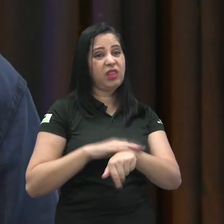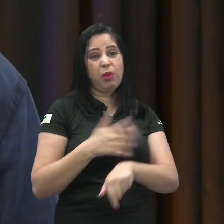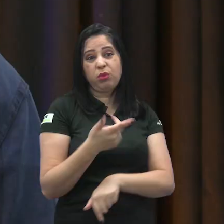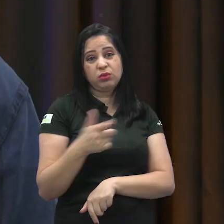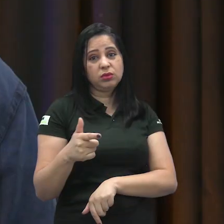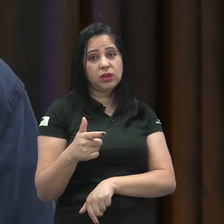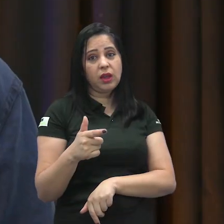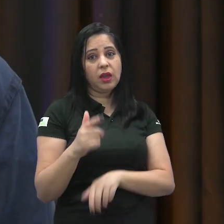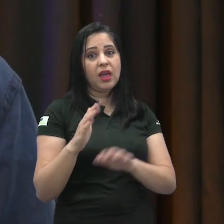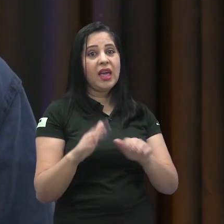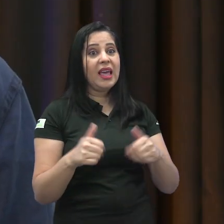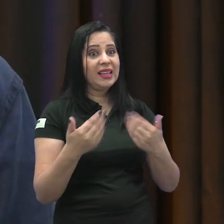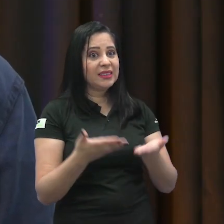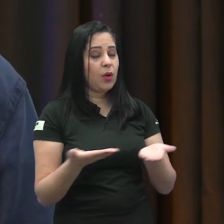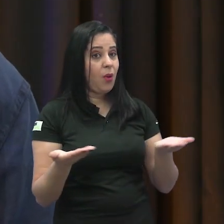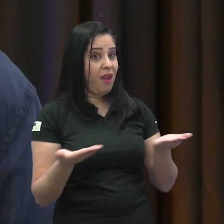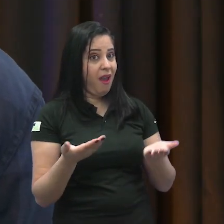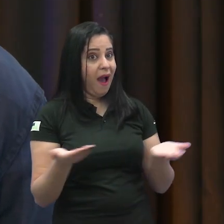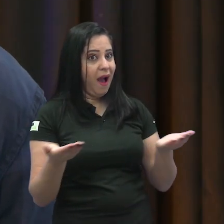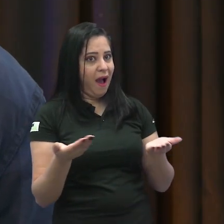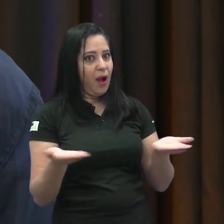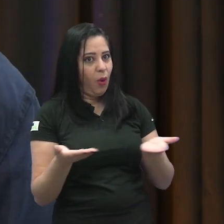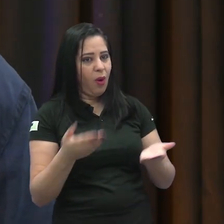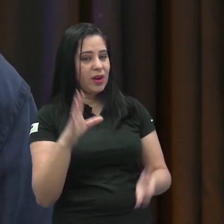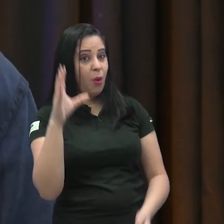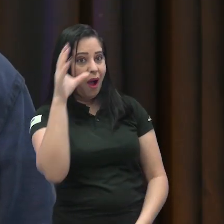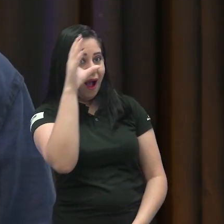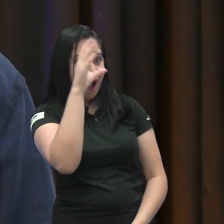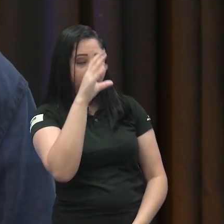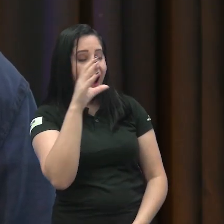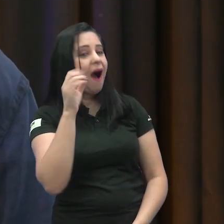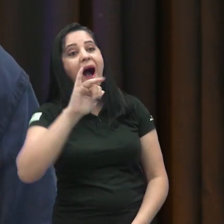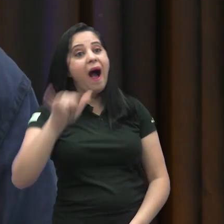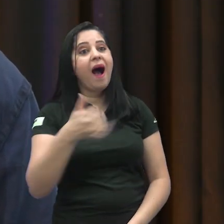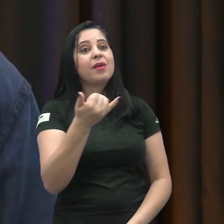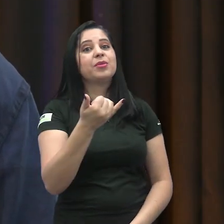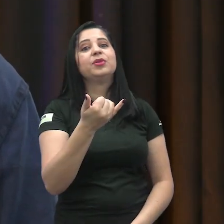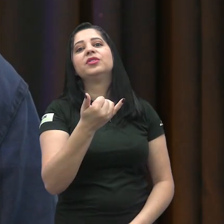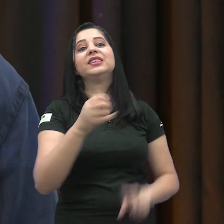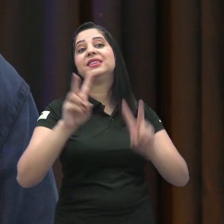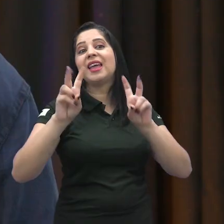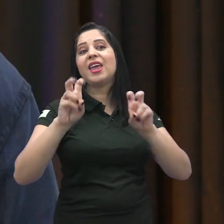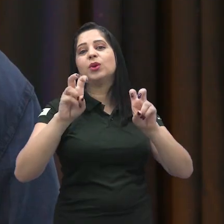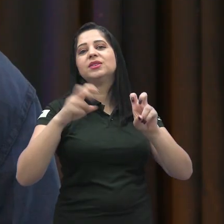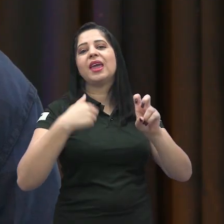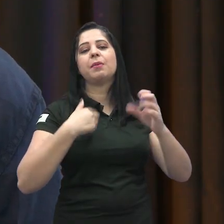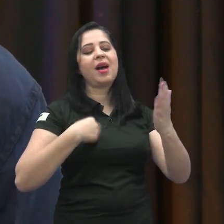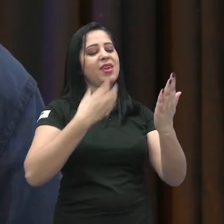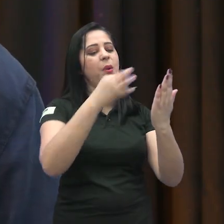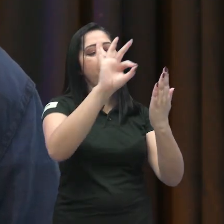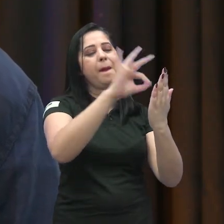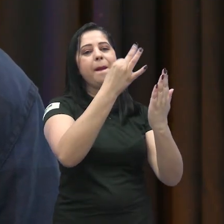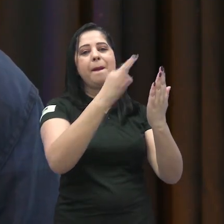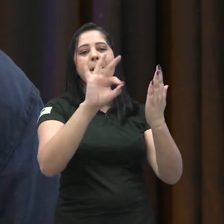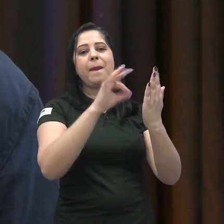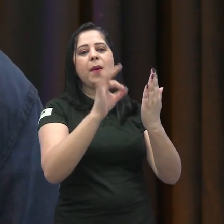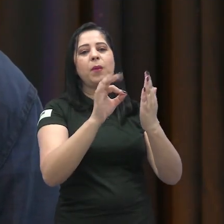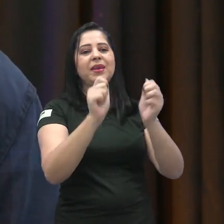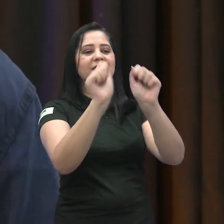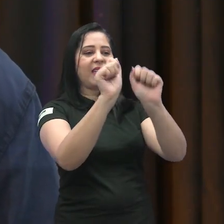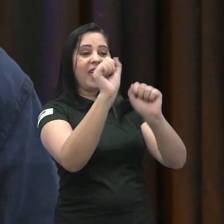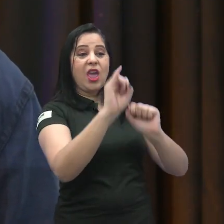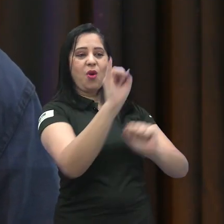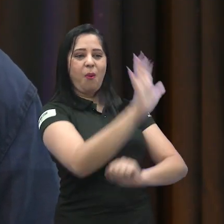tempo e tal. Então, eu aproveitei o gancho do tema e pintei uma paisagem, que é a vista da minha